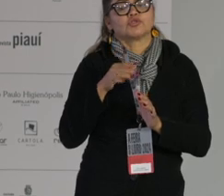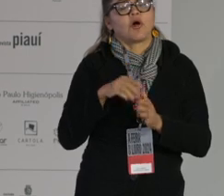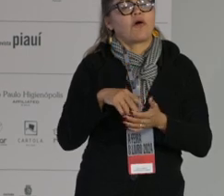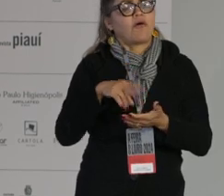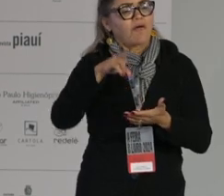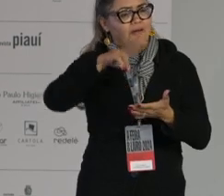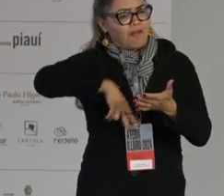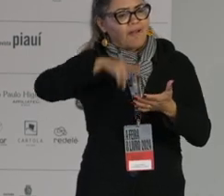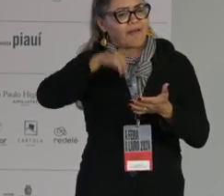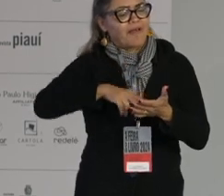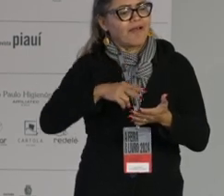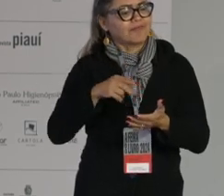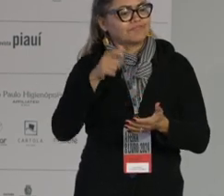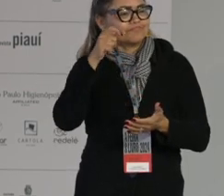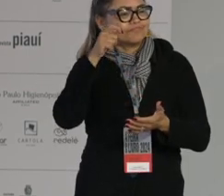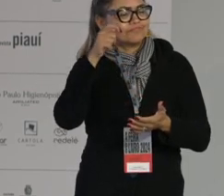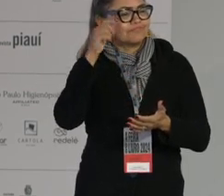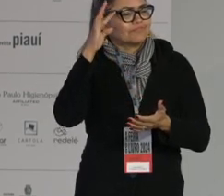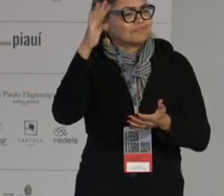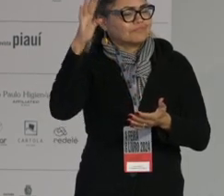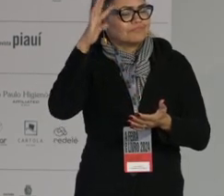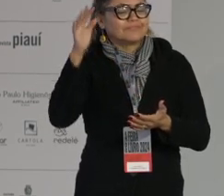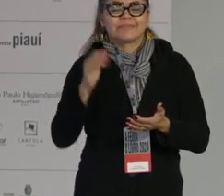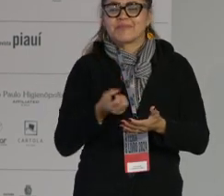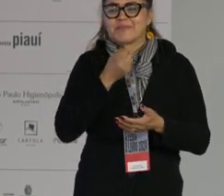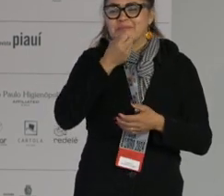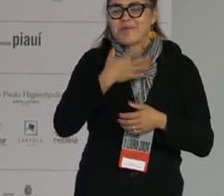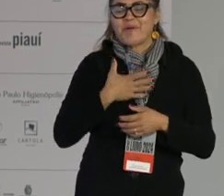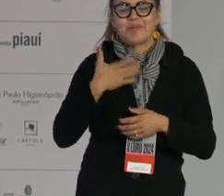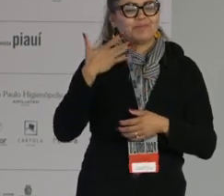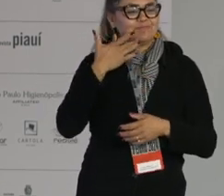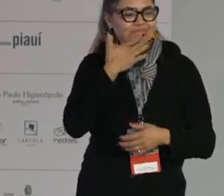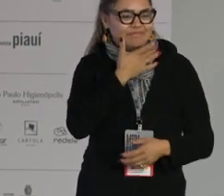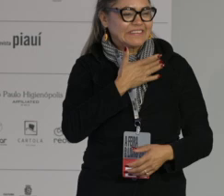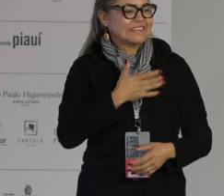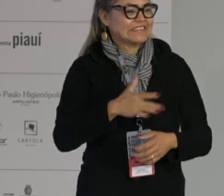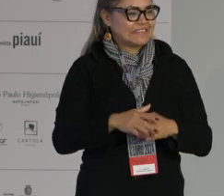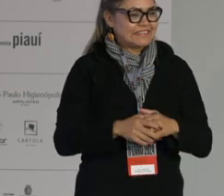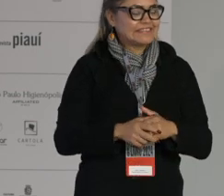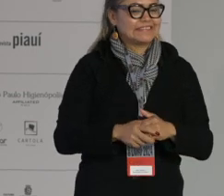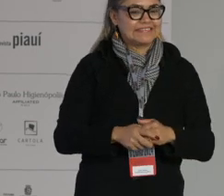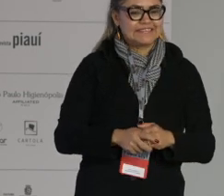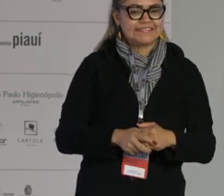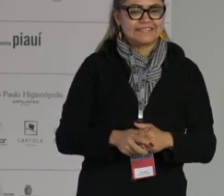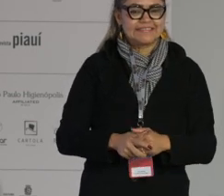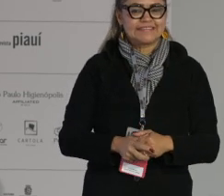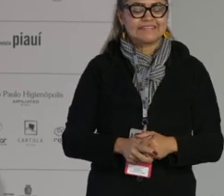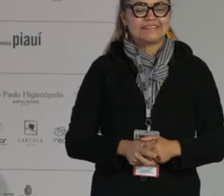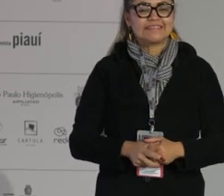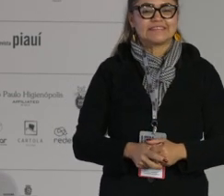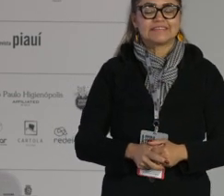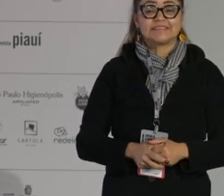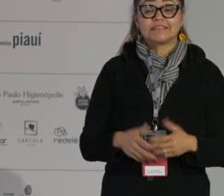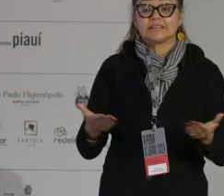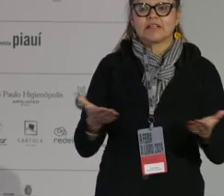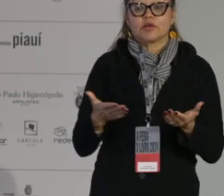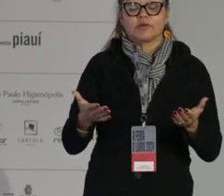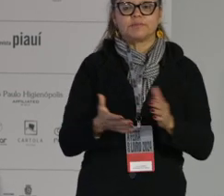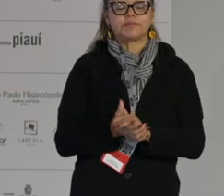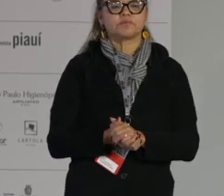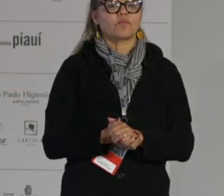porque é muito bom ler. É muito bom ler. É delícia, né? Mas, agora,